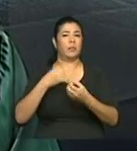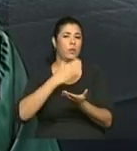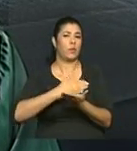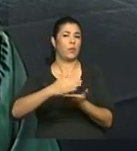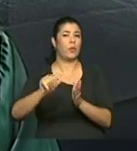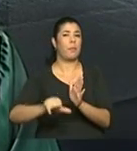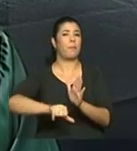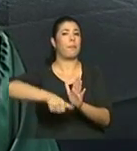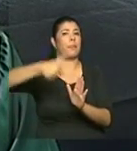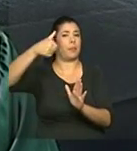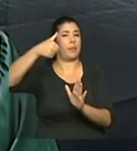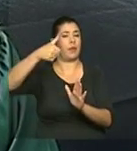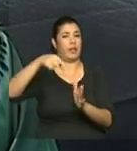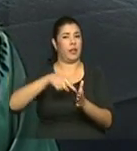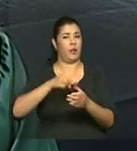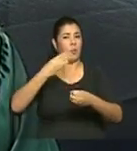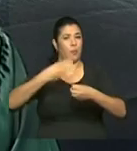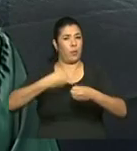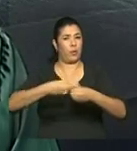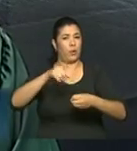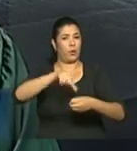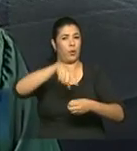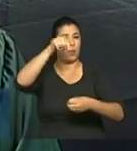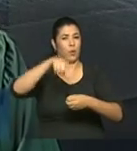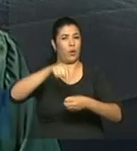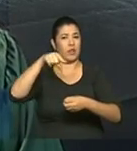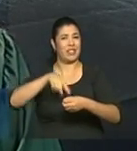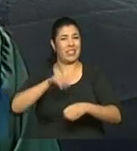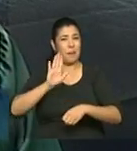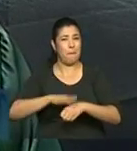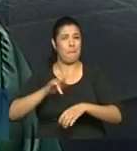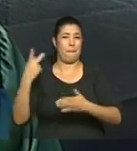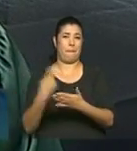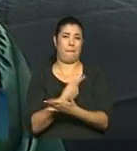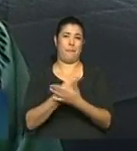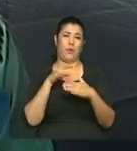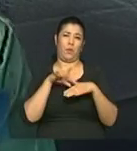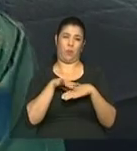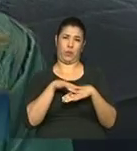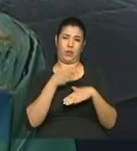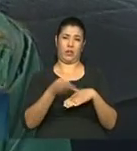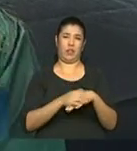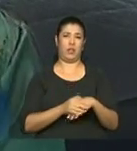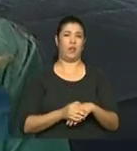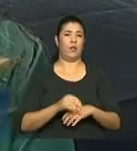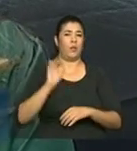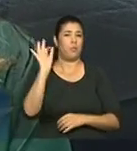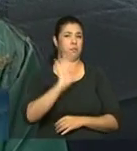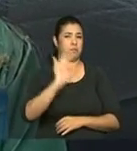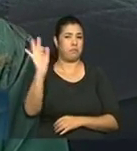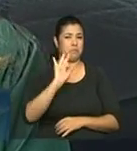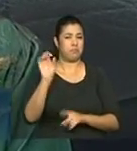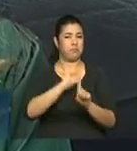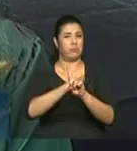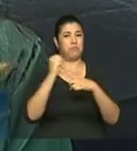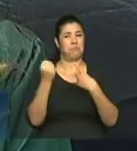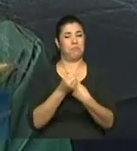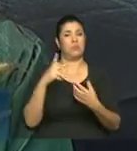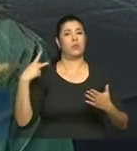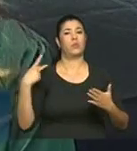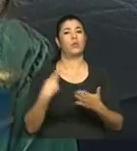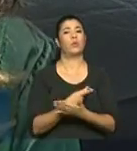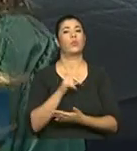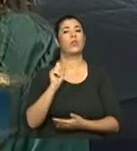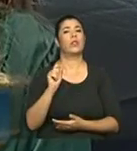inicialmente selecionados como mais endêmicos ou com indicadores sociais. A seleção desse município se deu